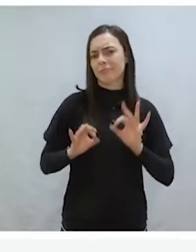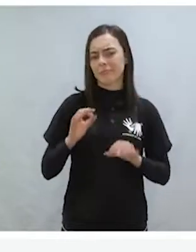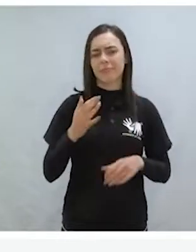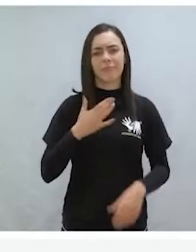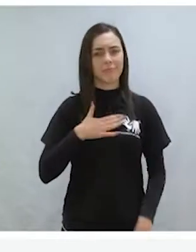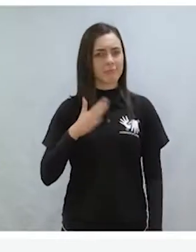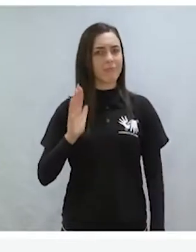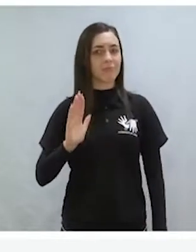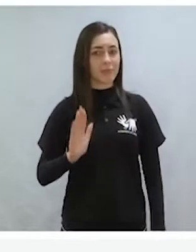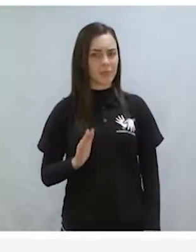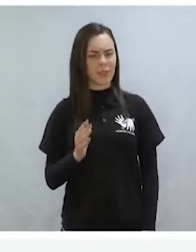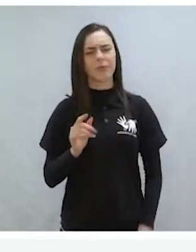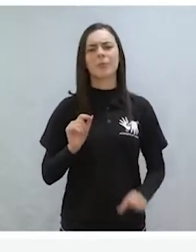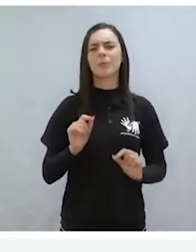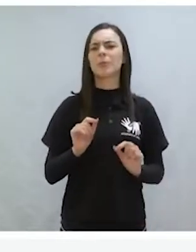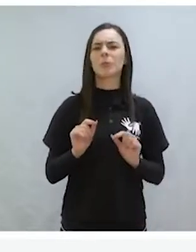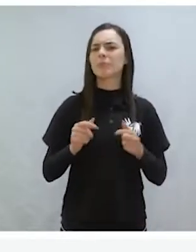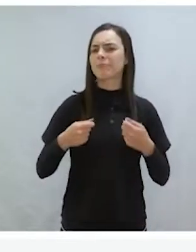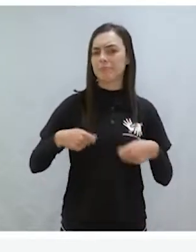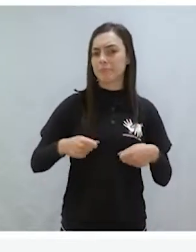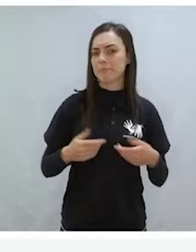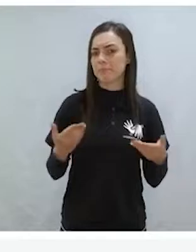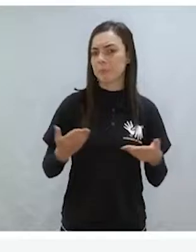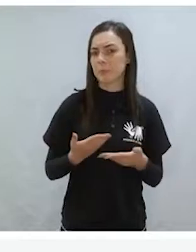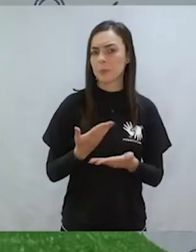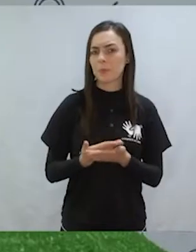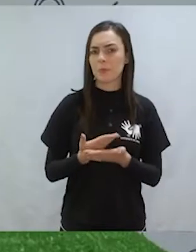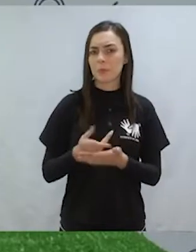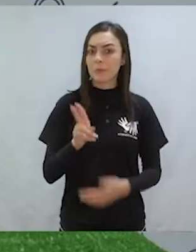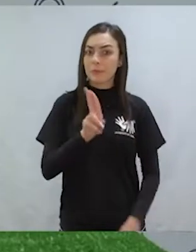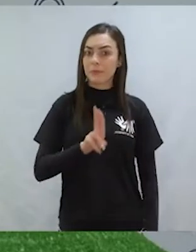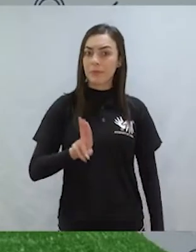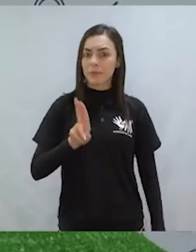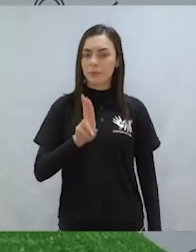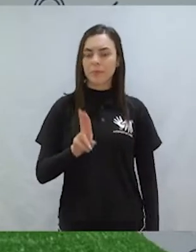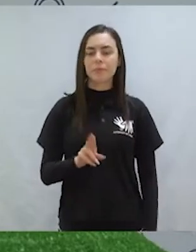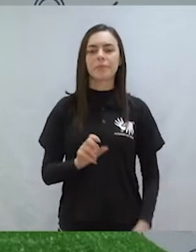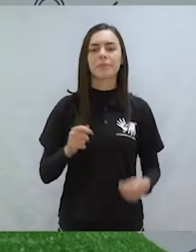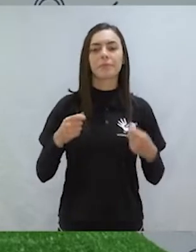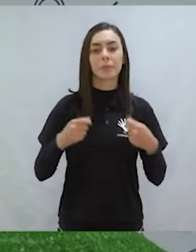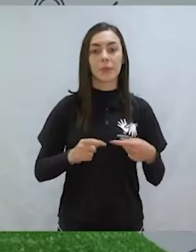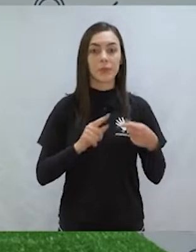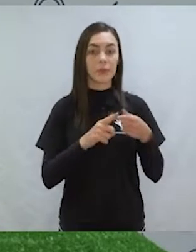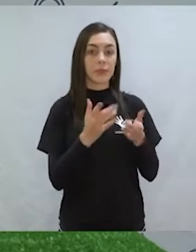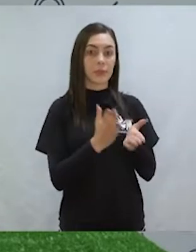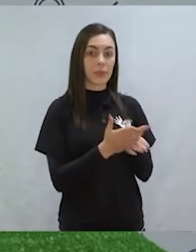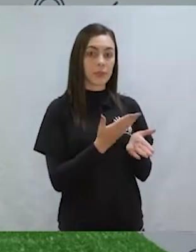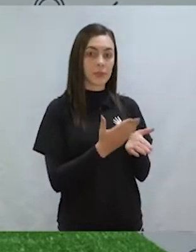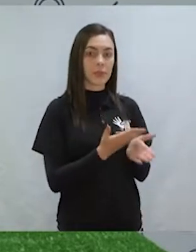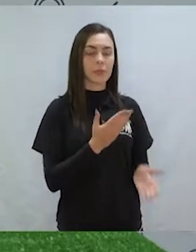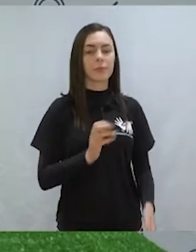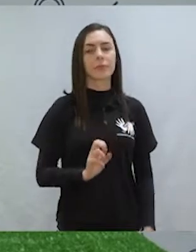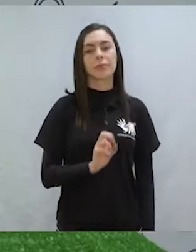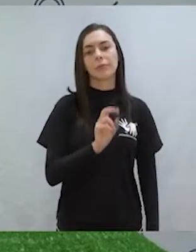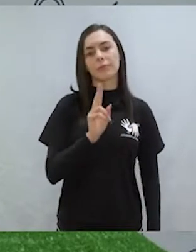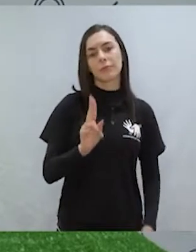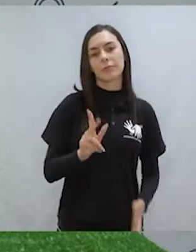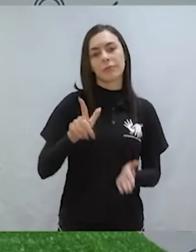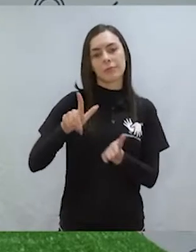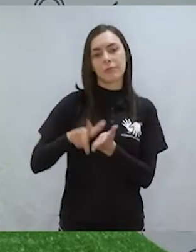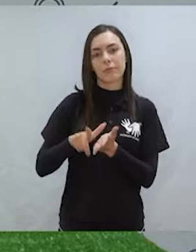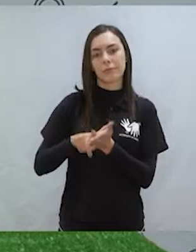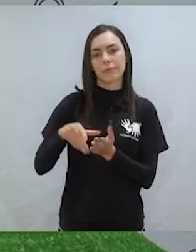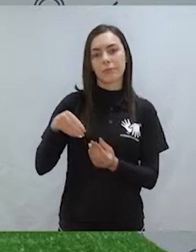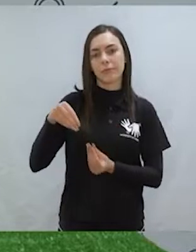aqui. Então vamos ver que material nós vamos precisar para a nossa aula. Vamos precisar do caderno ou então de uma